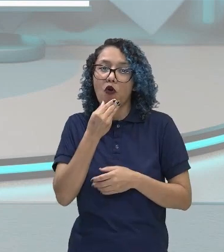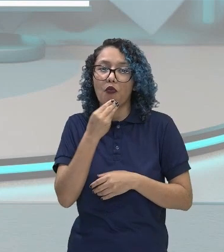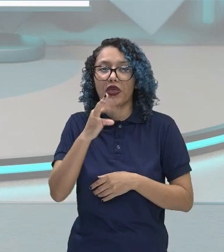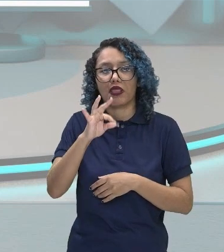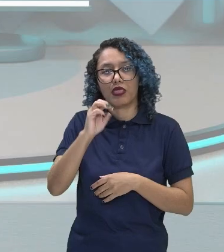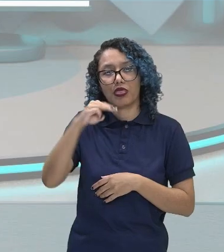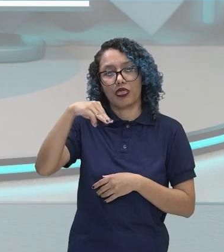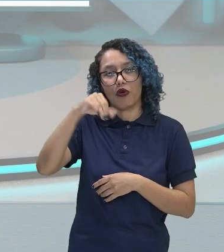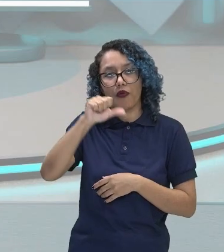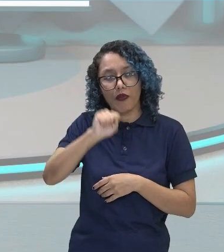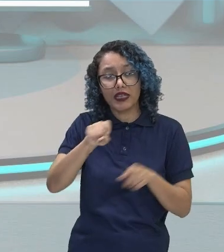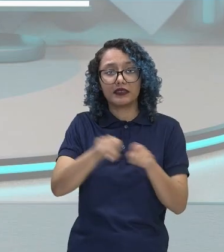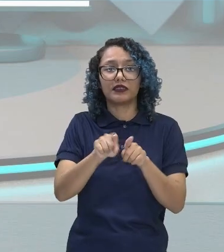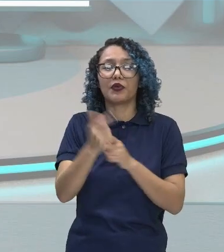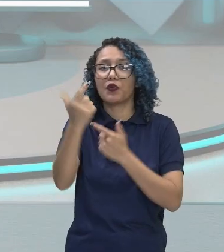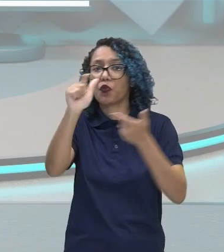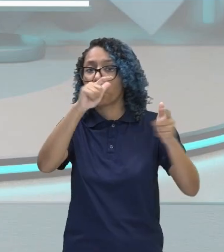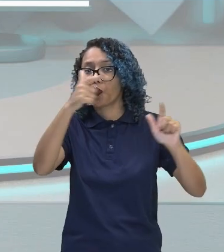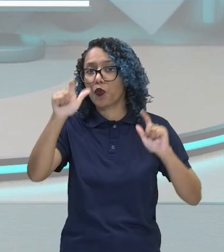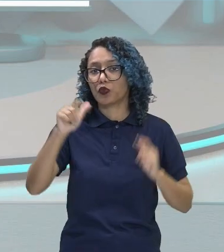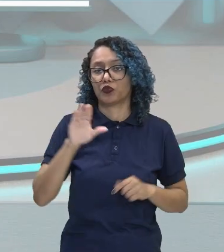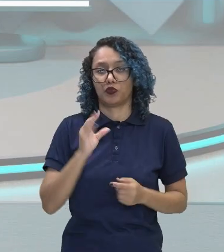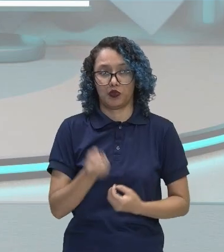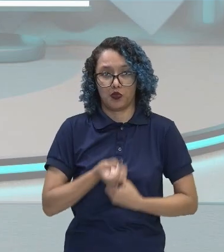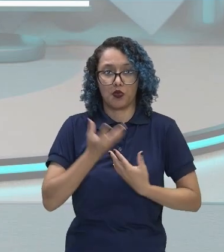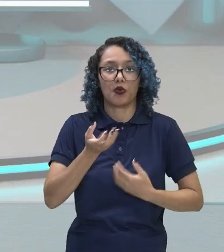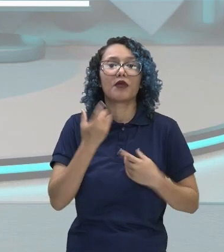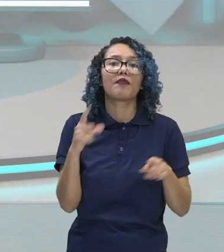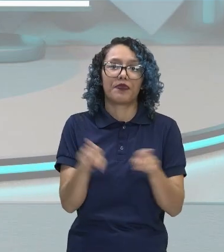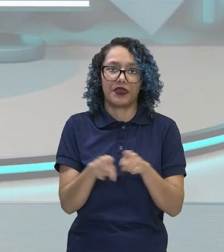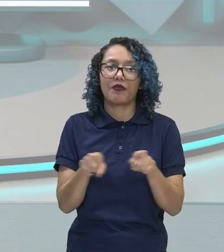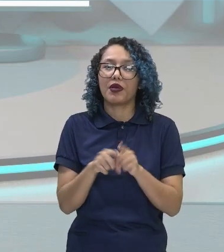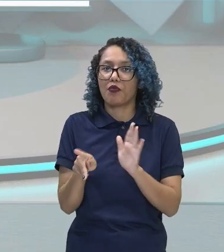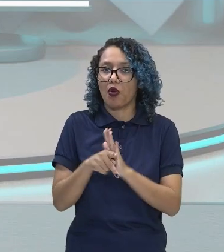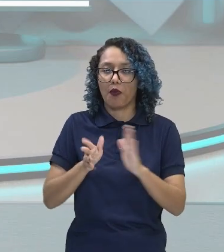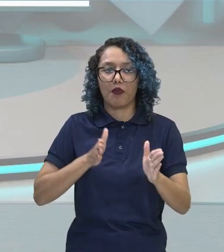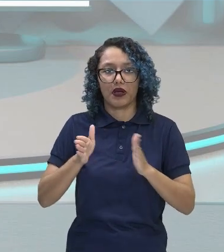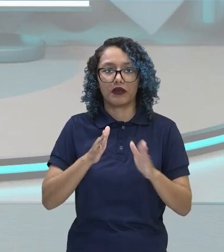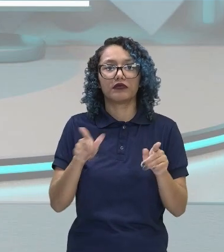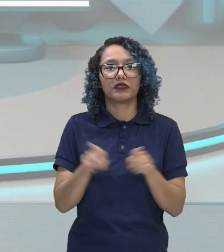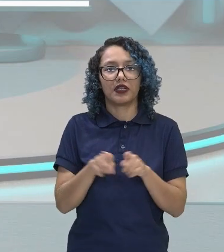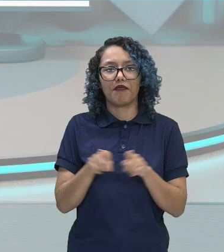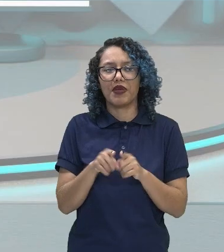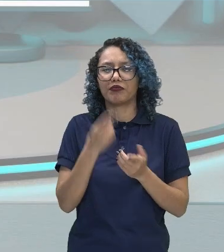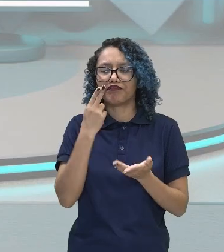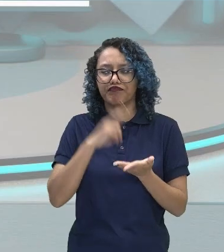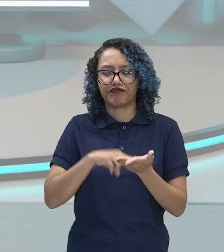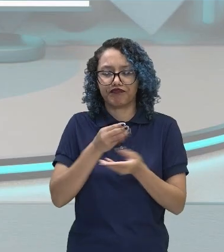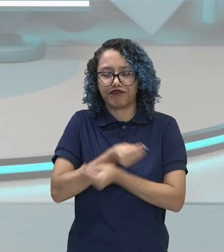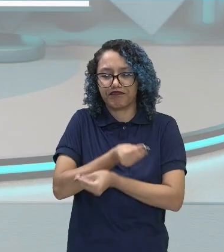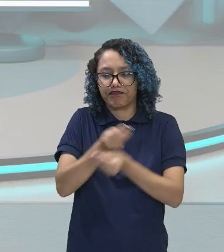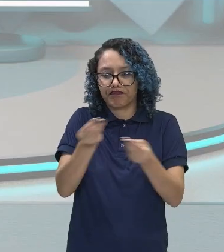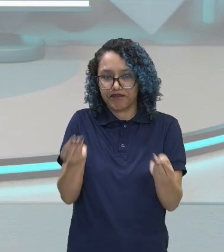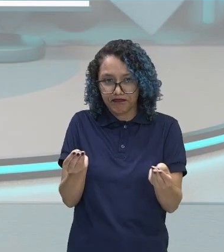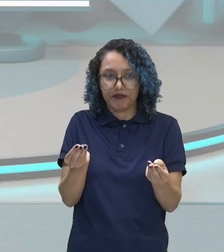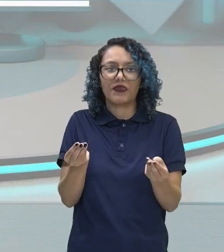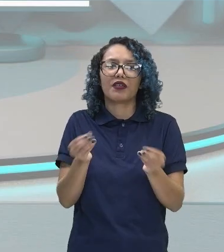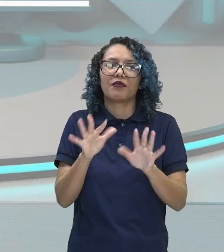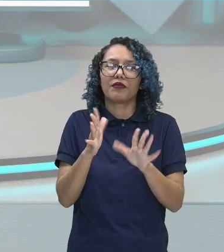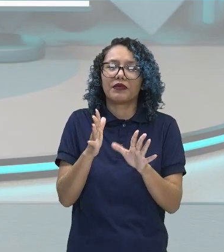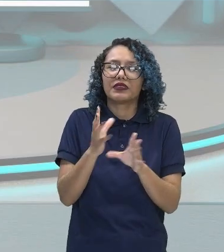como outros poetas do período, eles trocavam cartas. São 13 cartas no